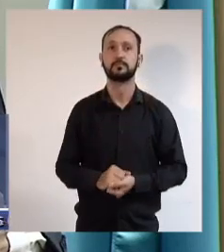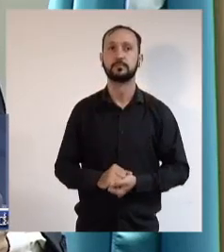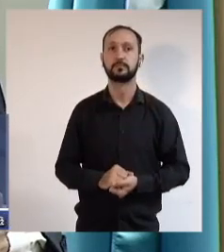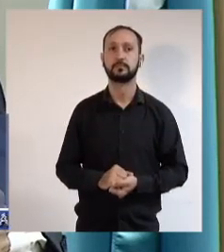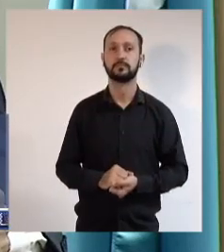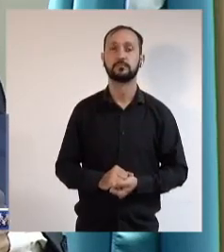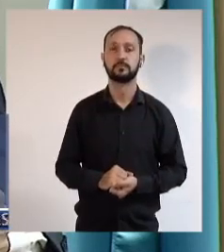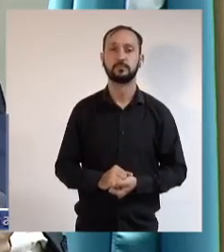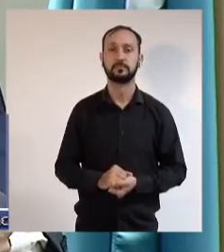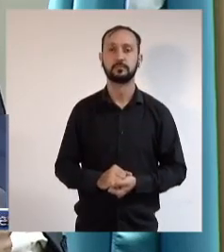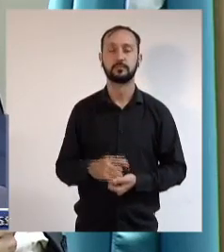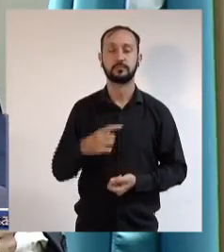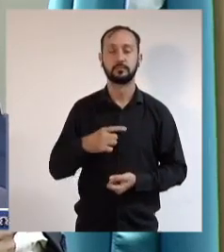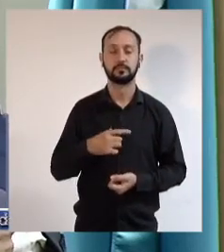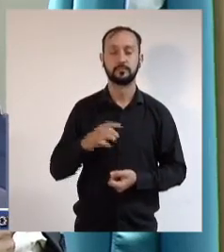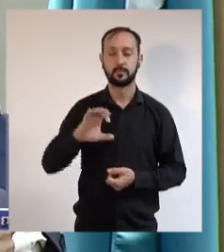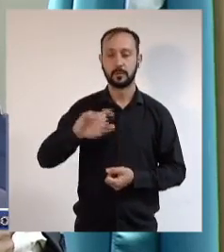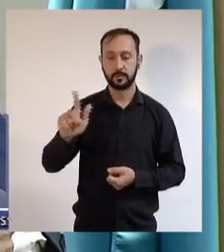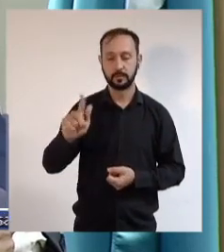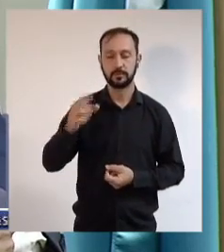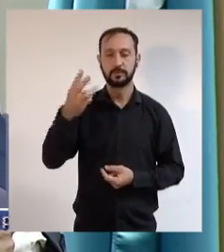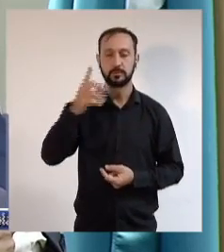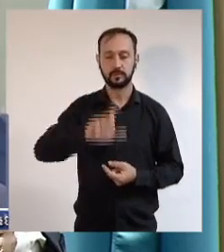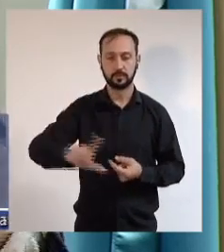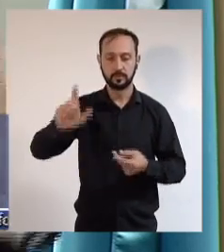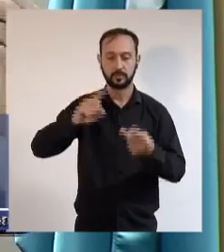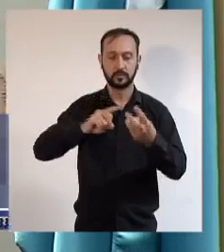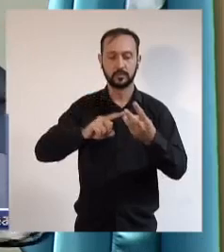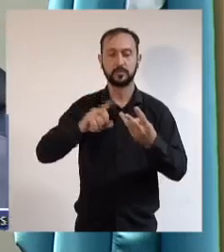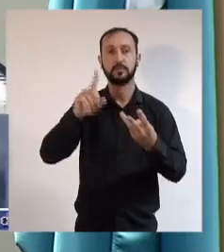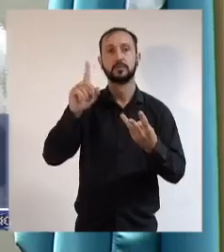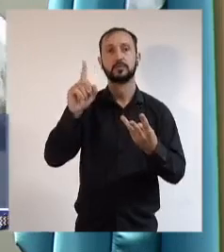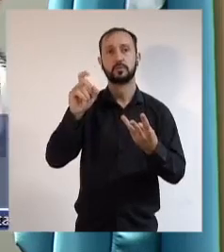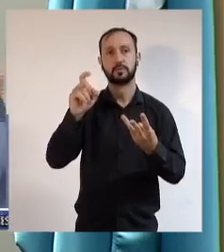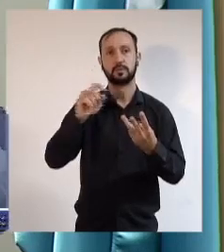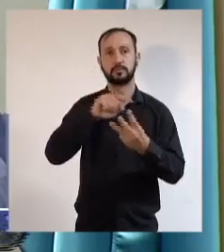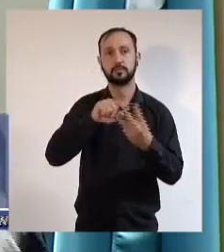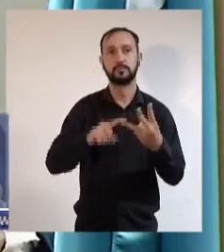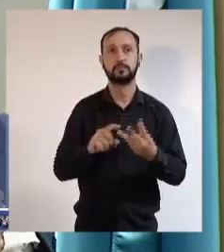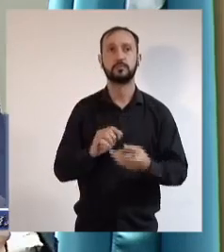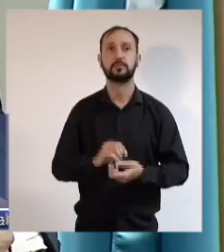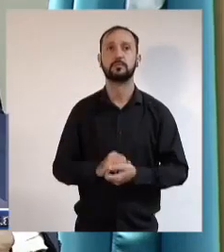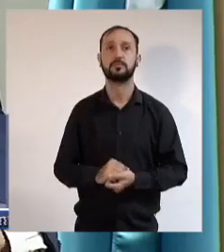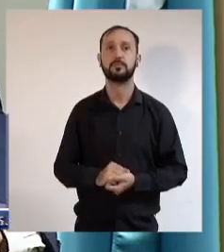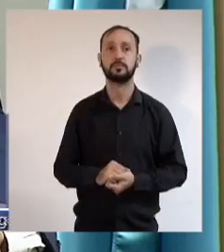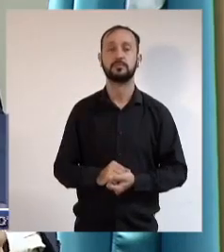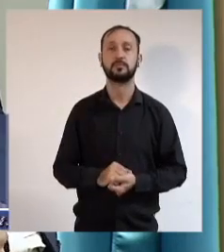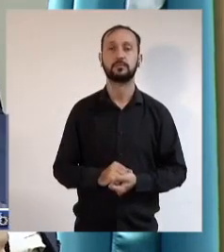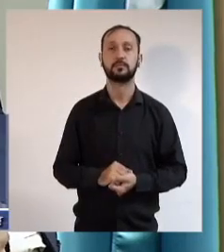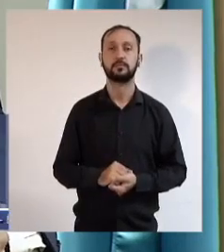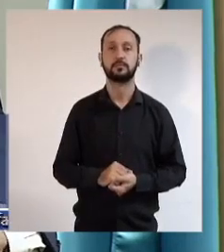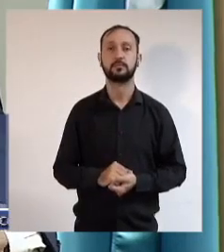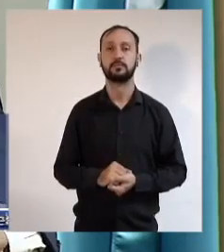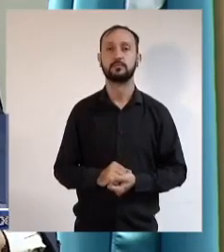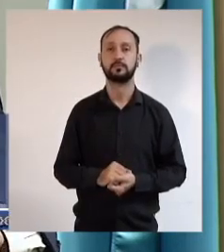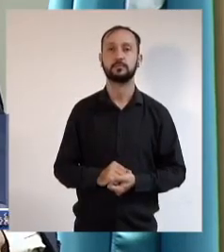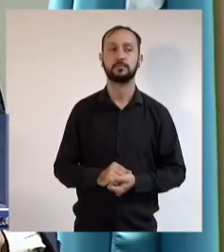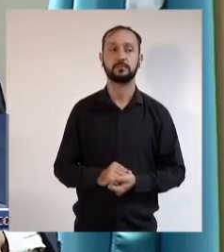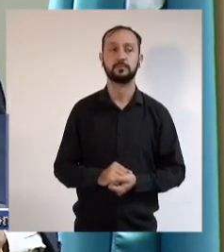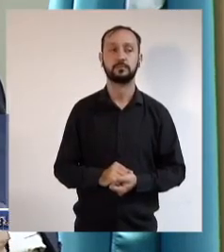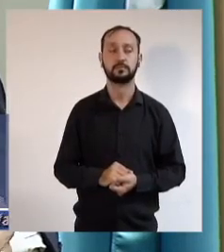três lagoas e dourados então nas em qualquer